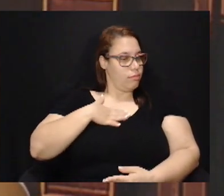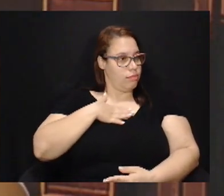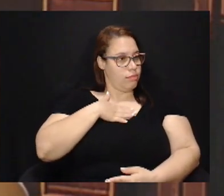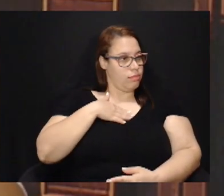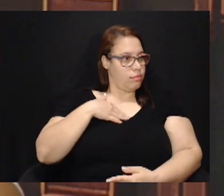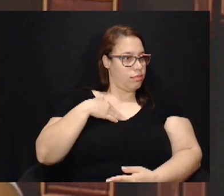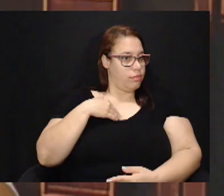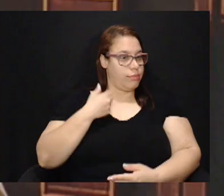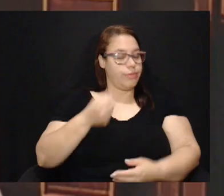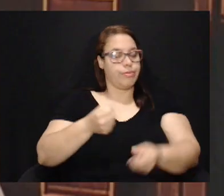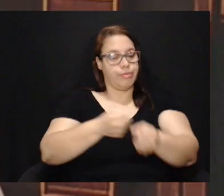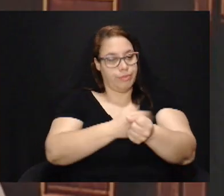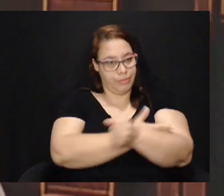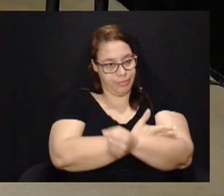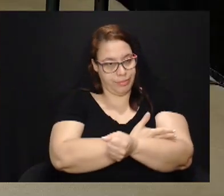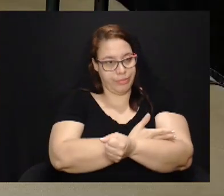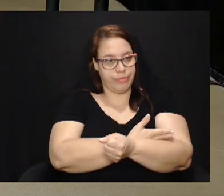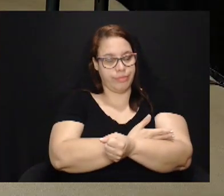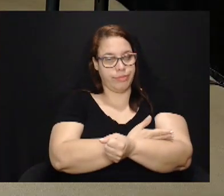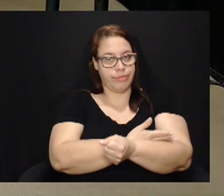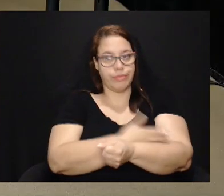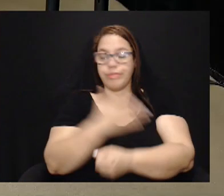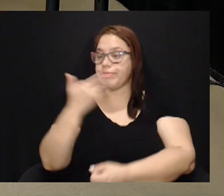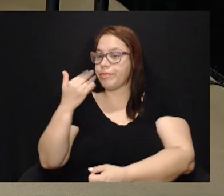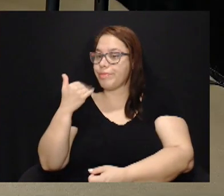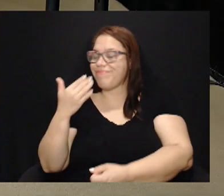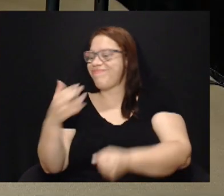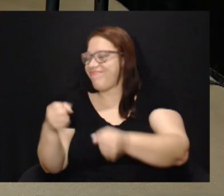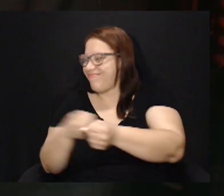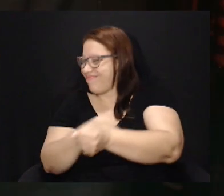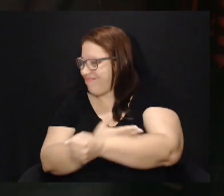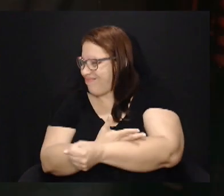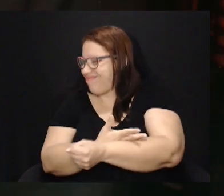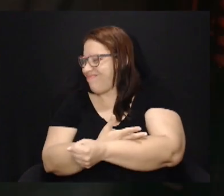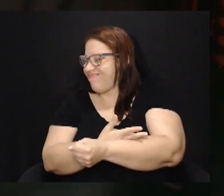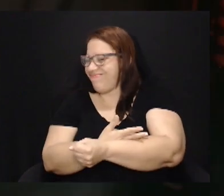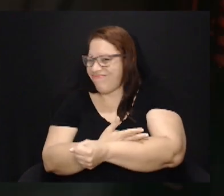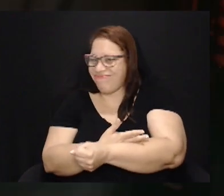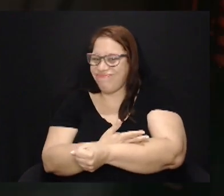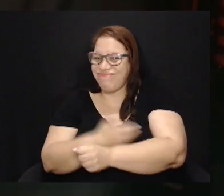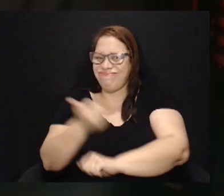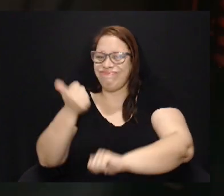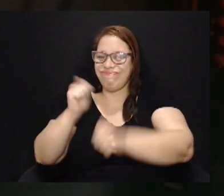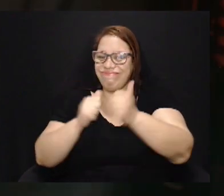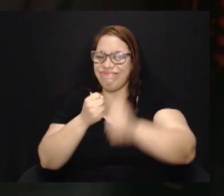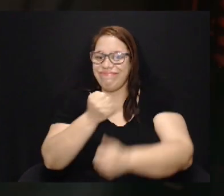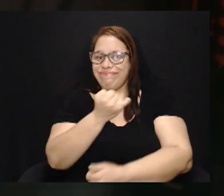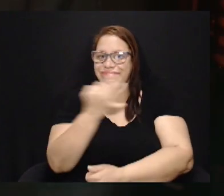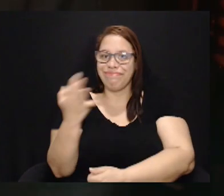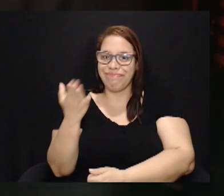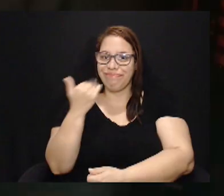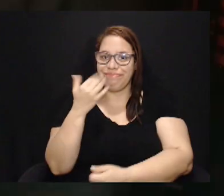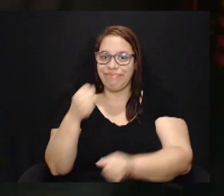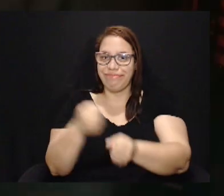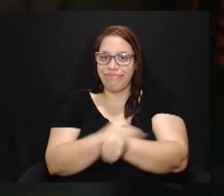emocional. Comendo as emoções, né? Se a gente para analisar. Quantas vezes você já comeu sua emoção essa semana?